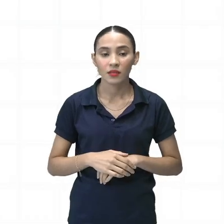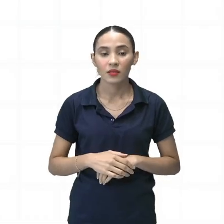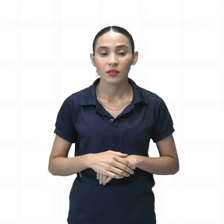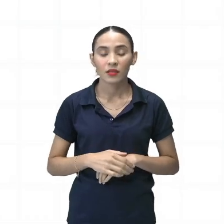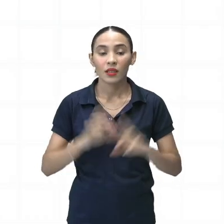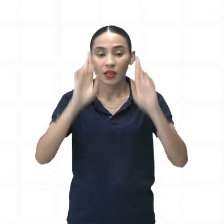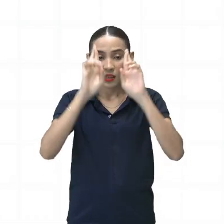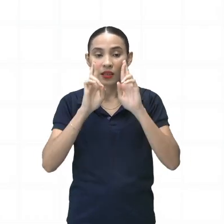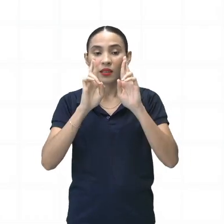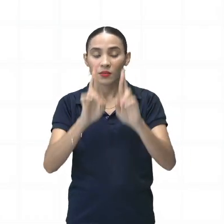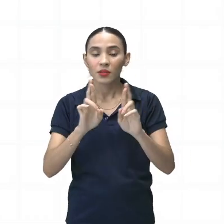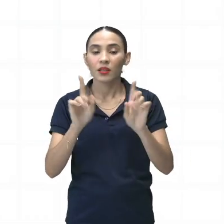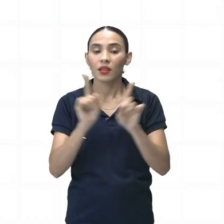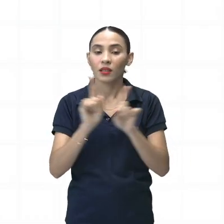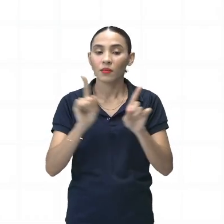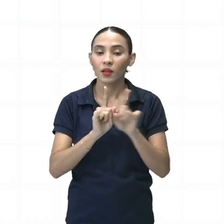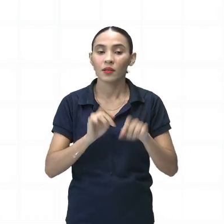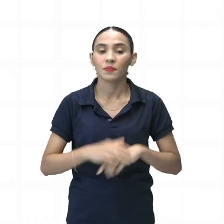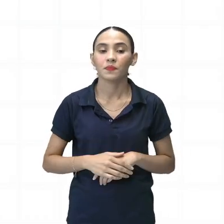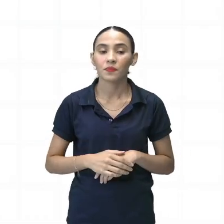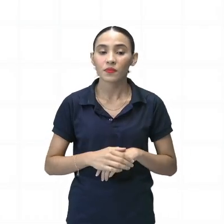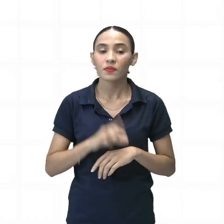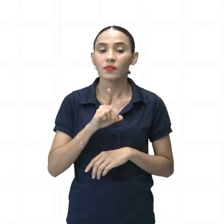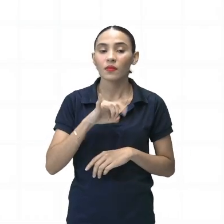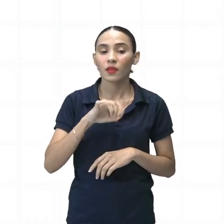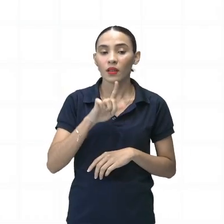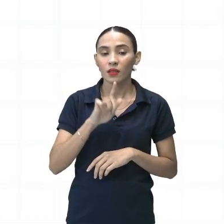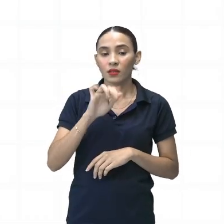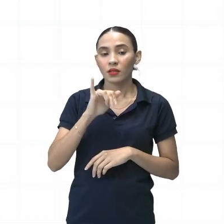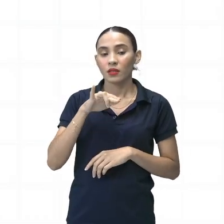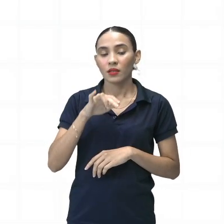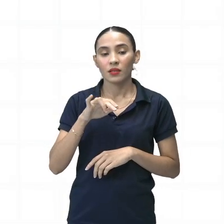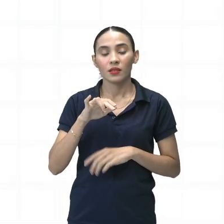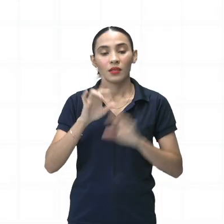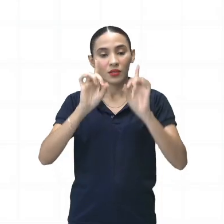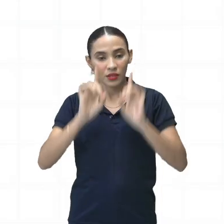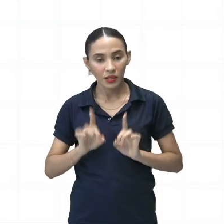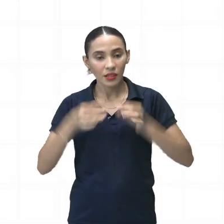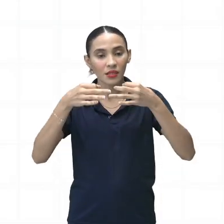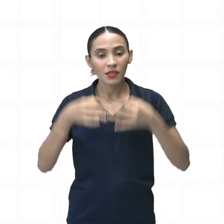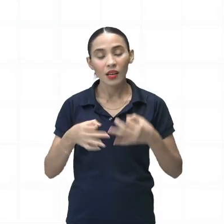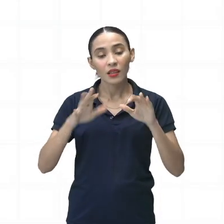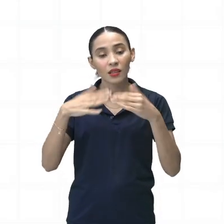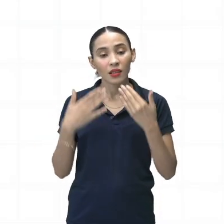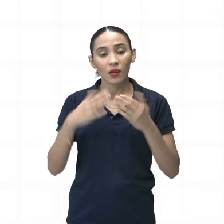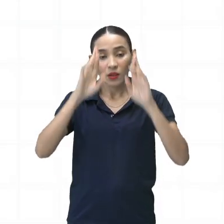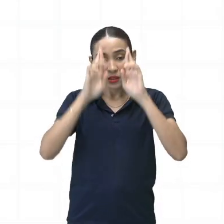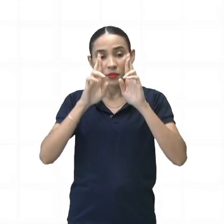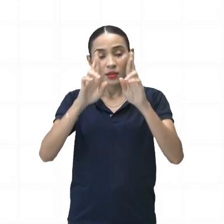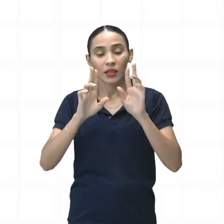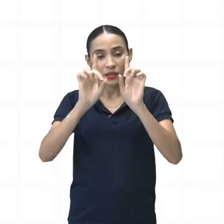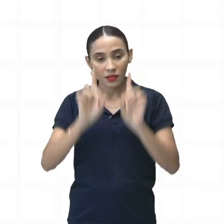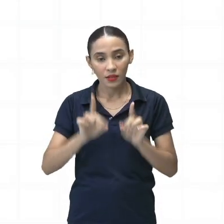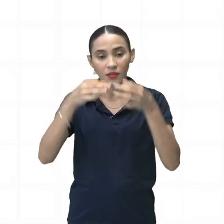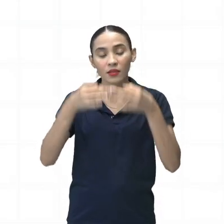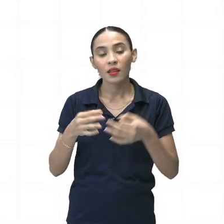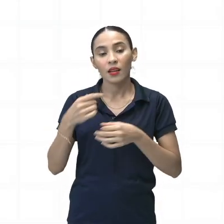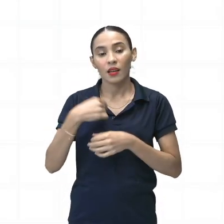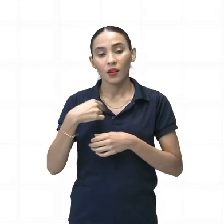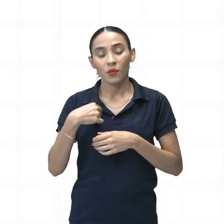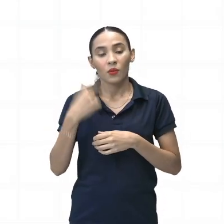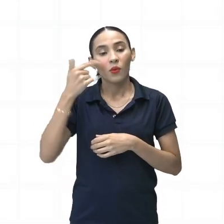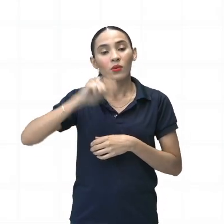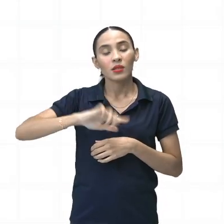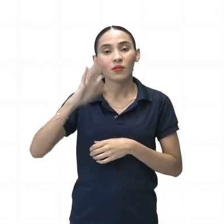poder compreender, que eu vou poder refletir como é que anda essa questão das pesquisas em relação à manipulação da